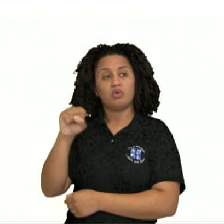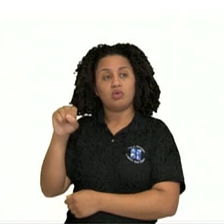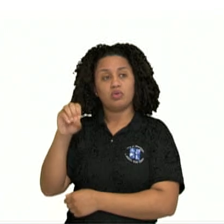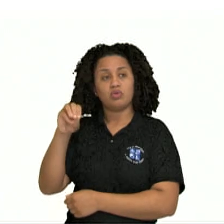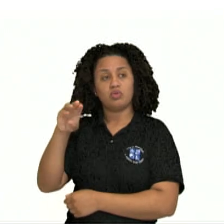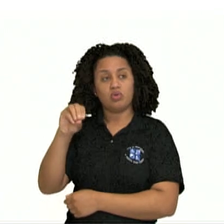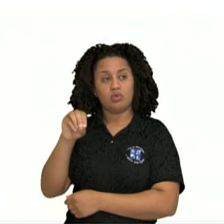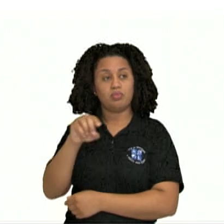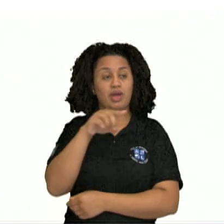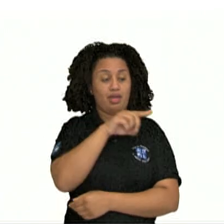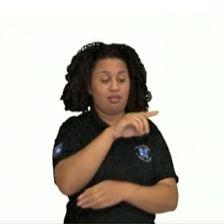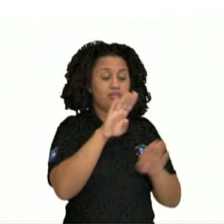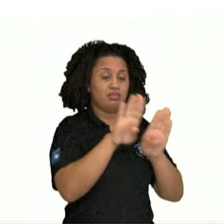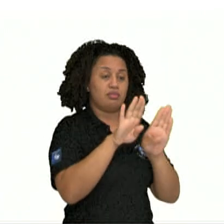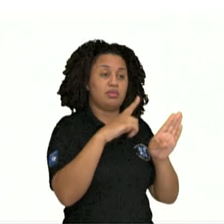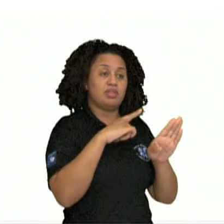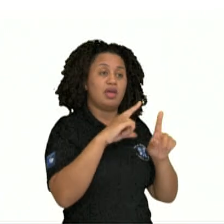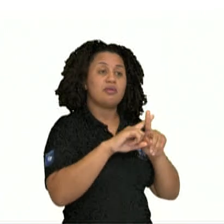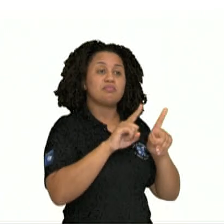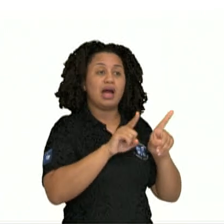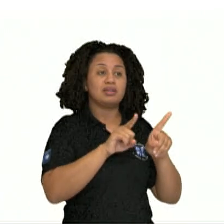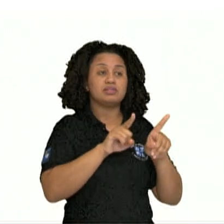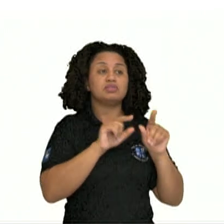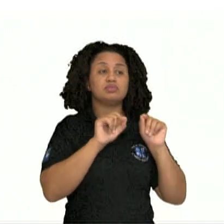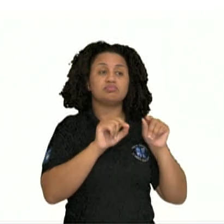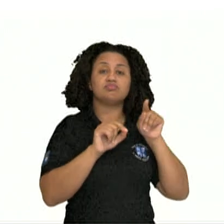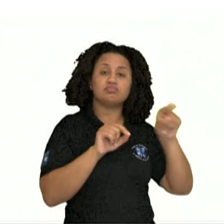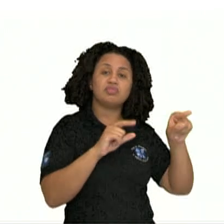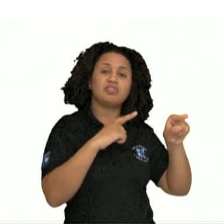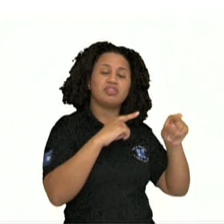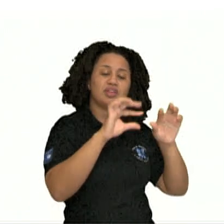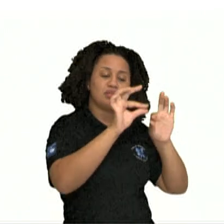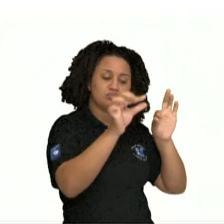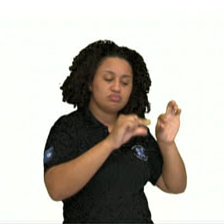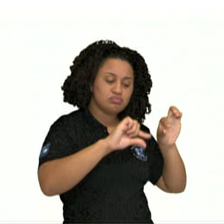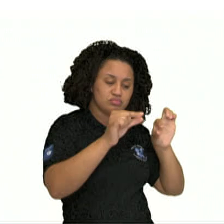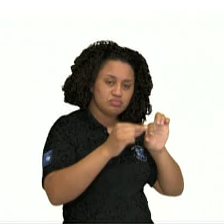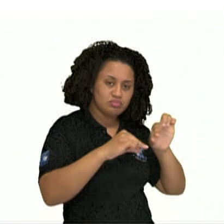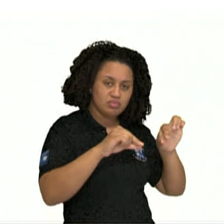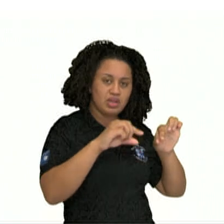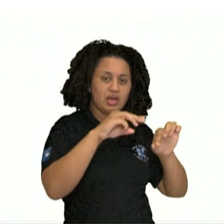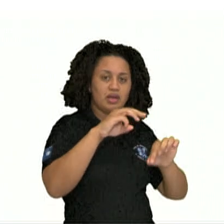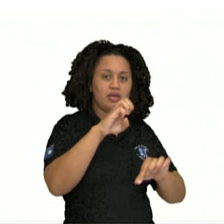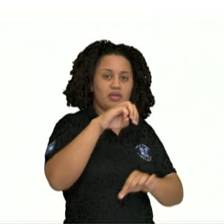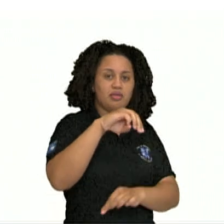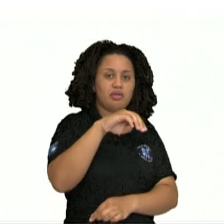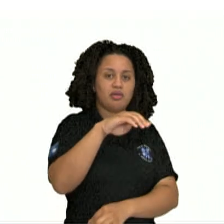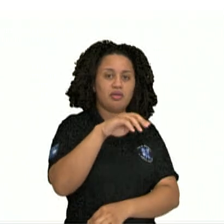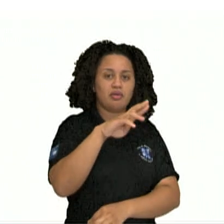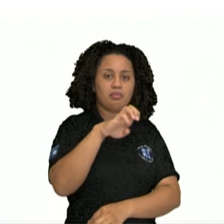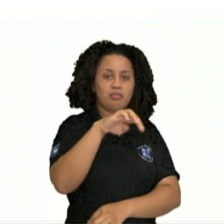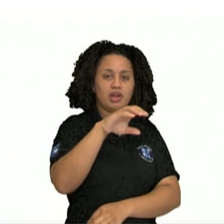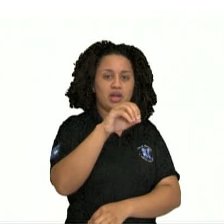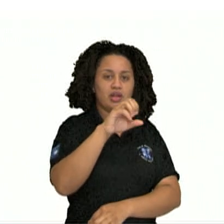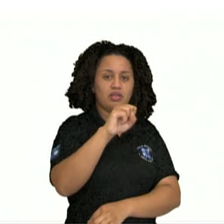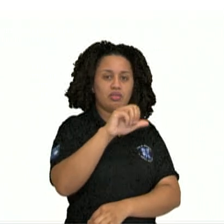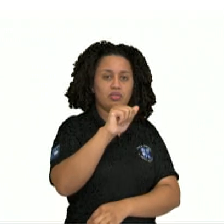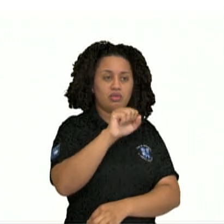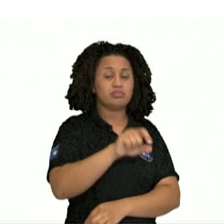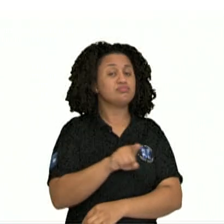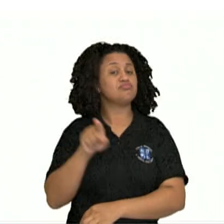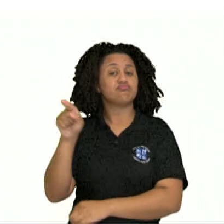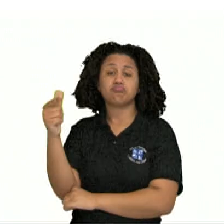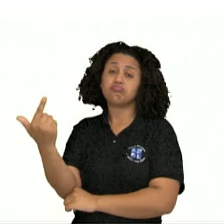eucarionte também tem ribossomos mas aí eu caí ontem organelas que a gente chama de membranosas as que não estão